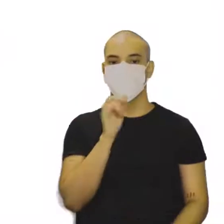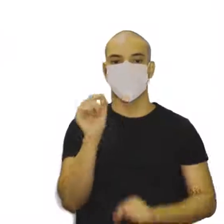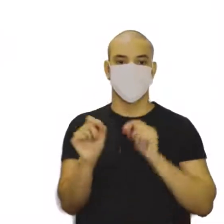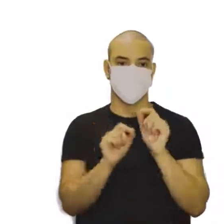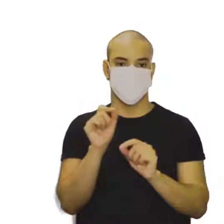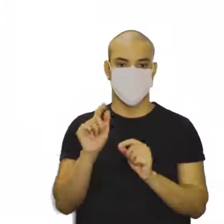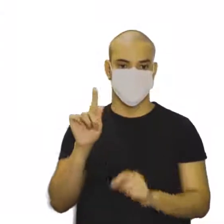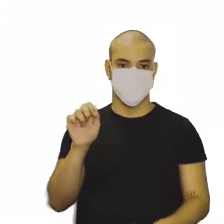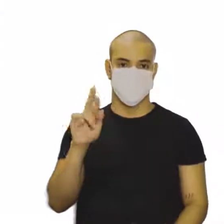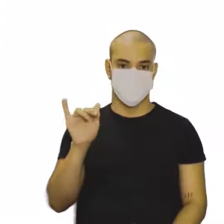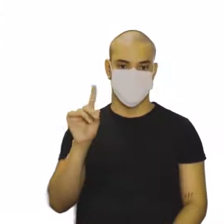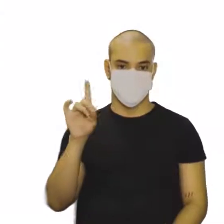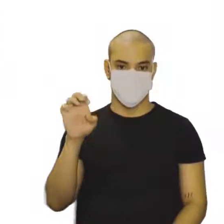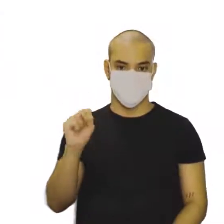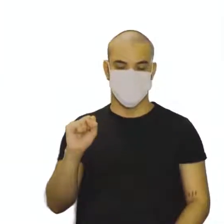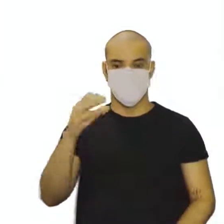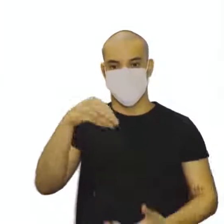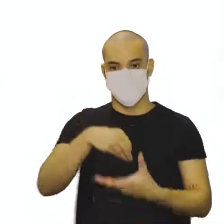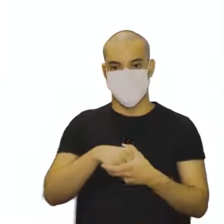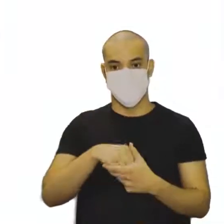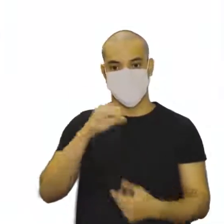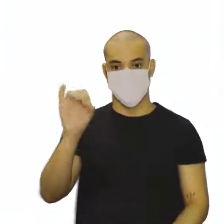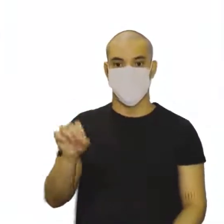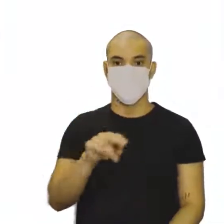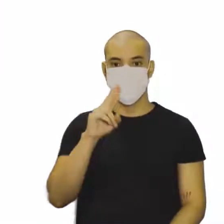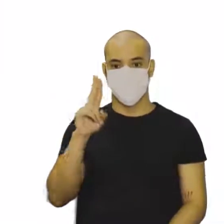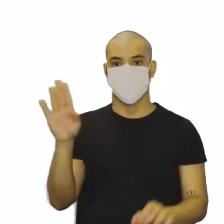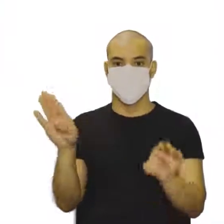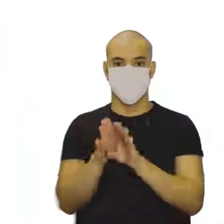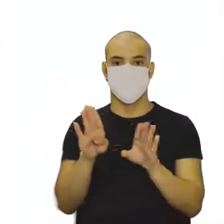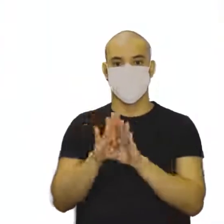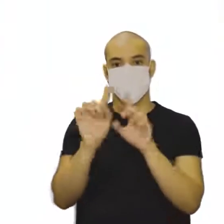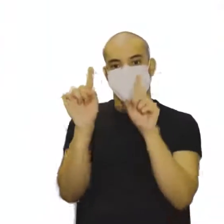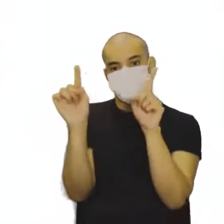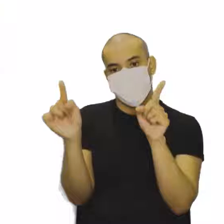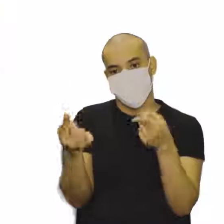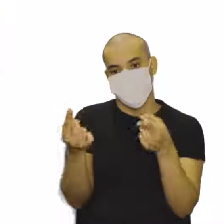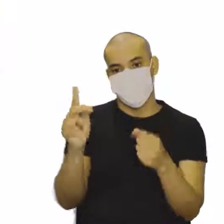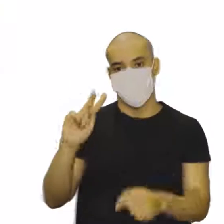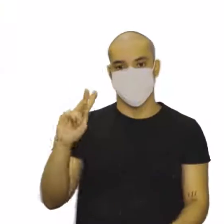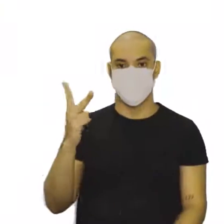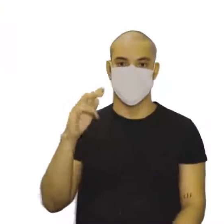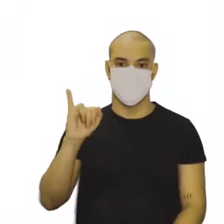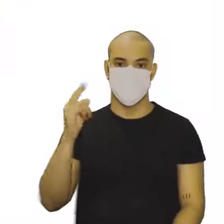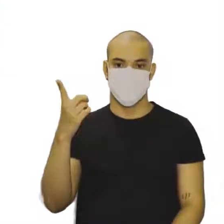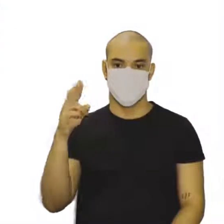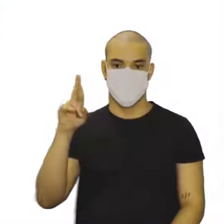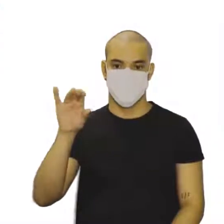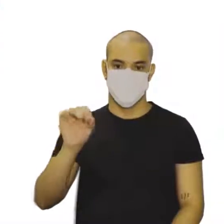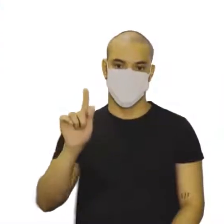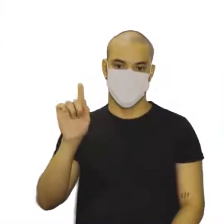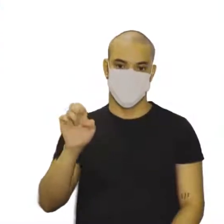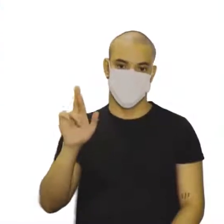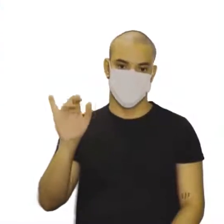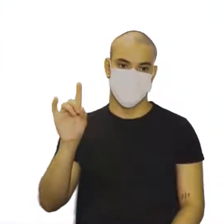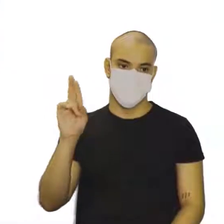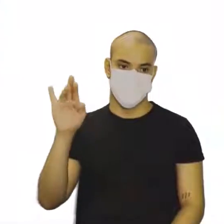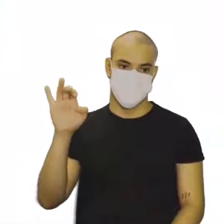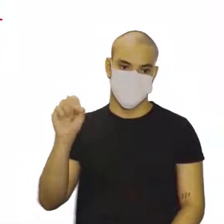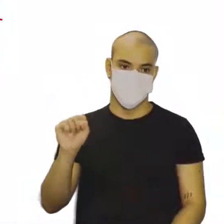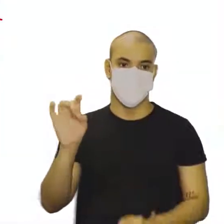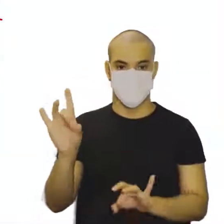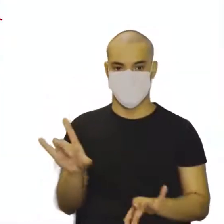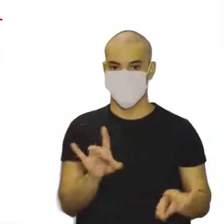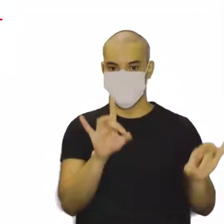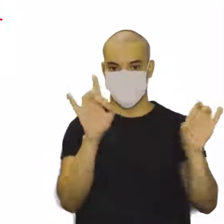os geradores, ou aqui, como está entre parênteses, hidrogeradores em especial, disparam e